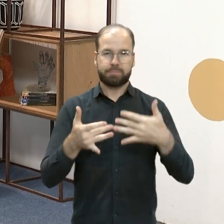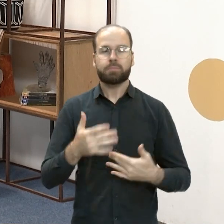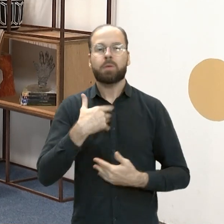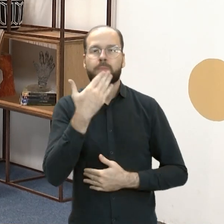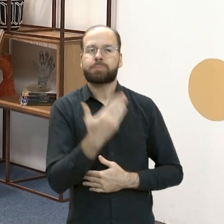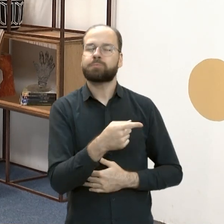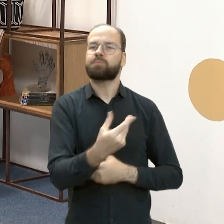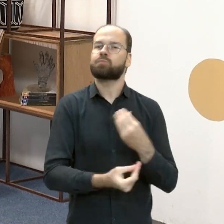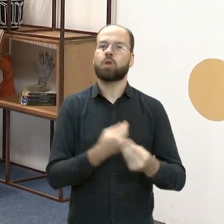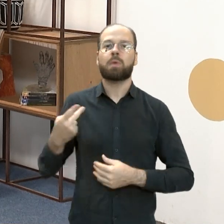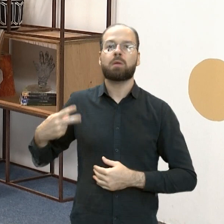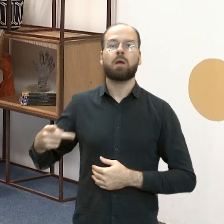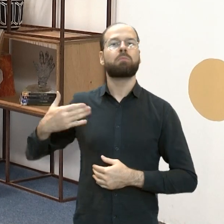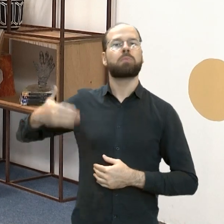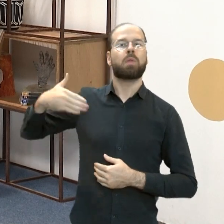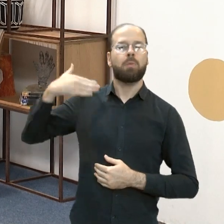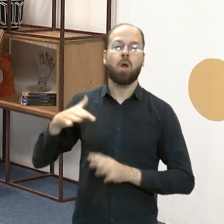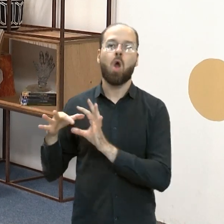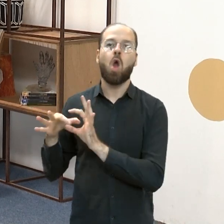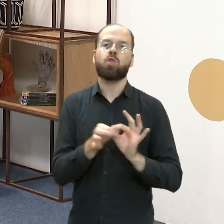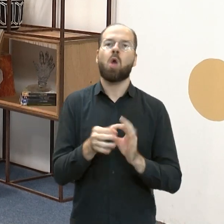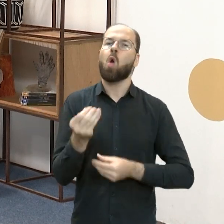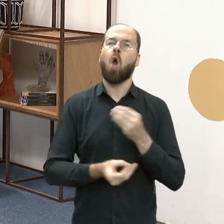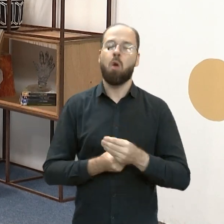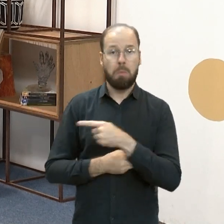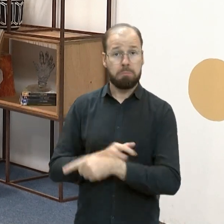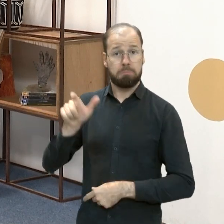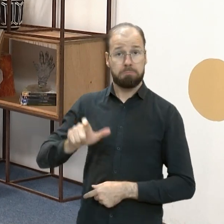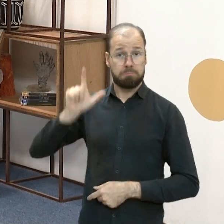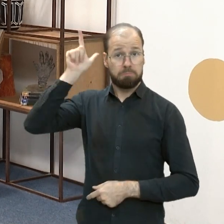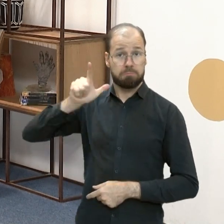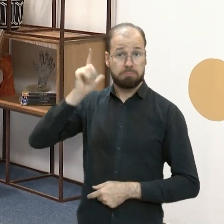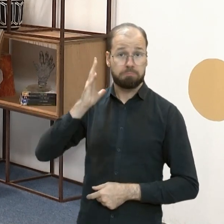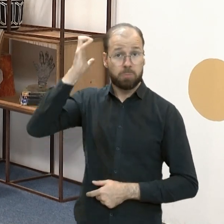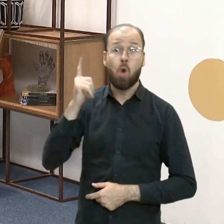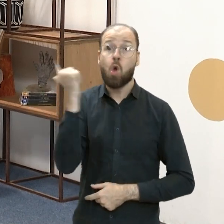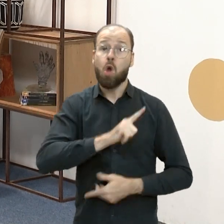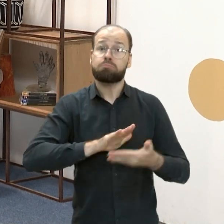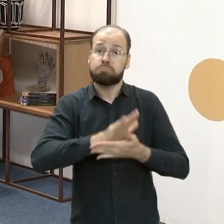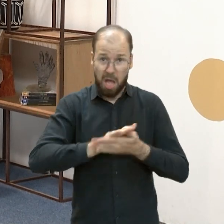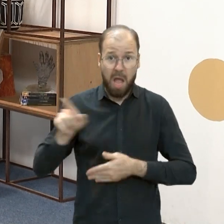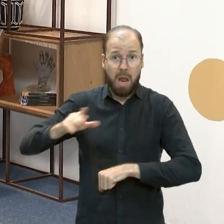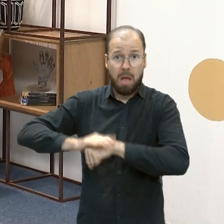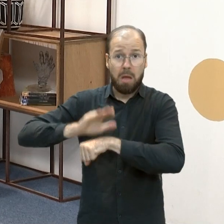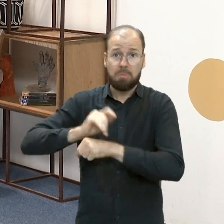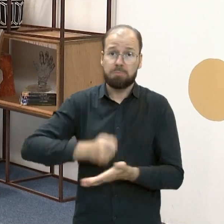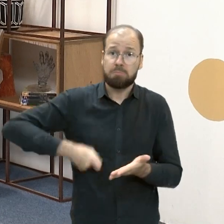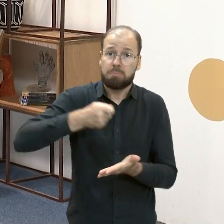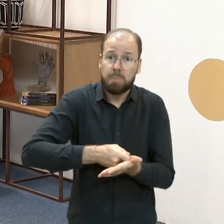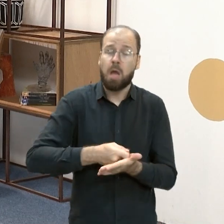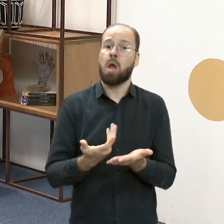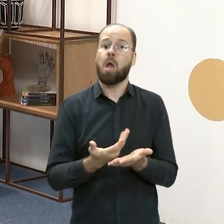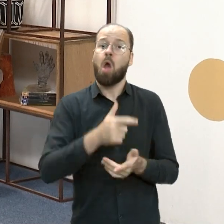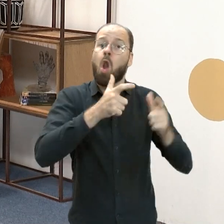o contexto da publicação desse livro? Como que a Leodegária conseguiu publicar? Ela teve que arcar de alguma forma com isso, uma publicação